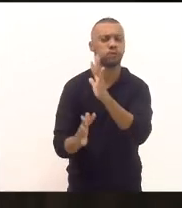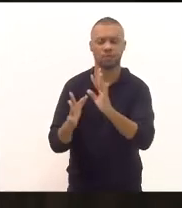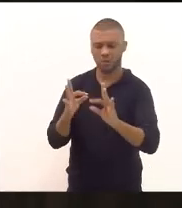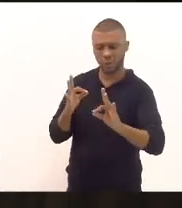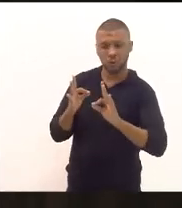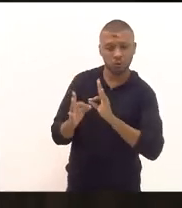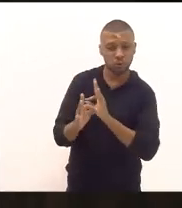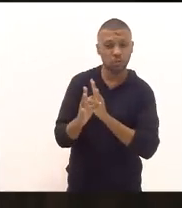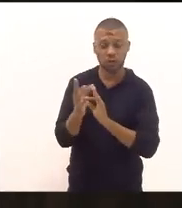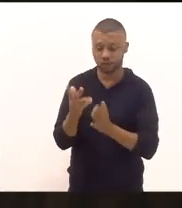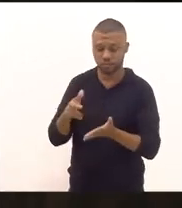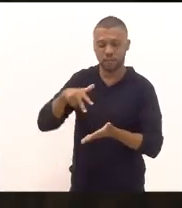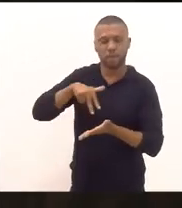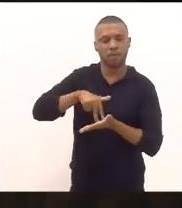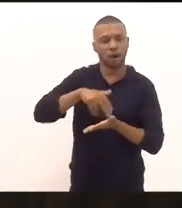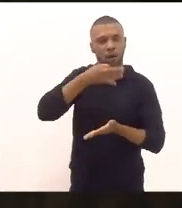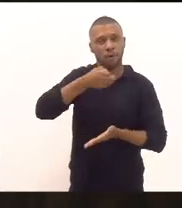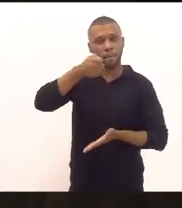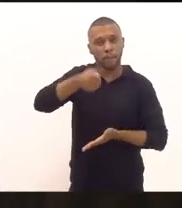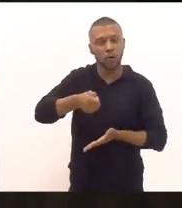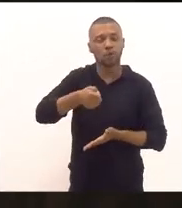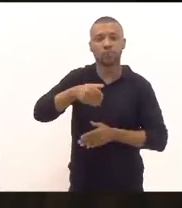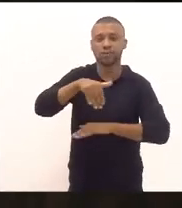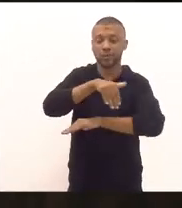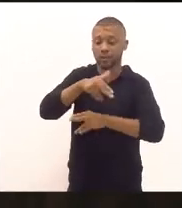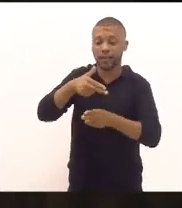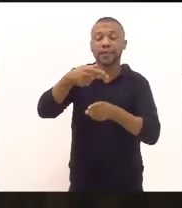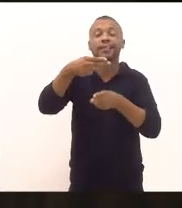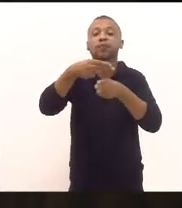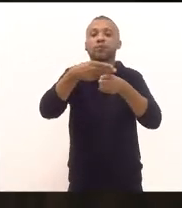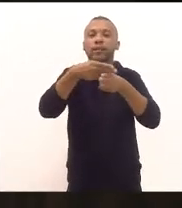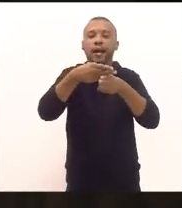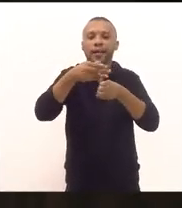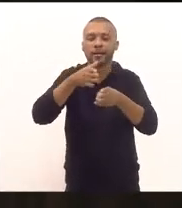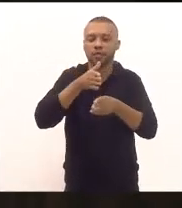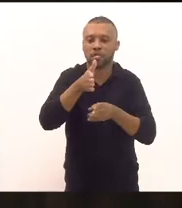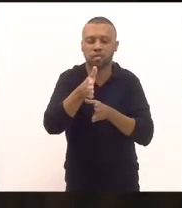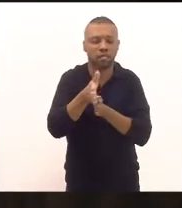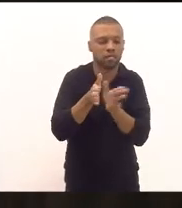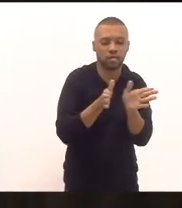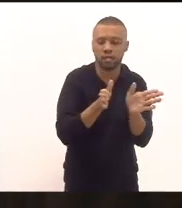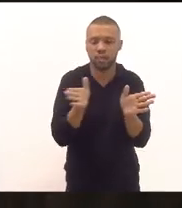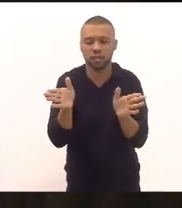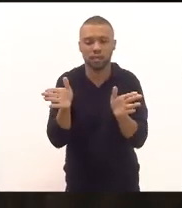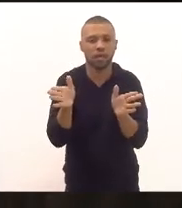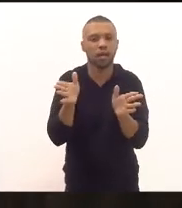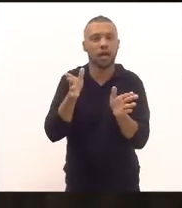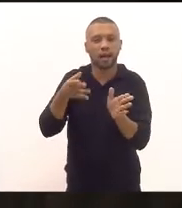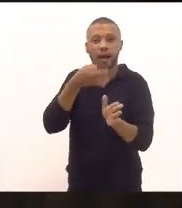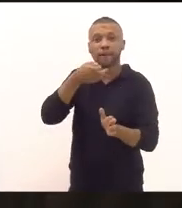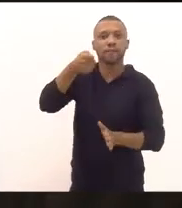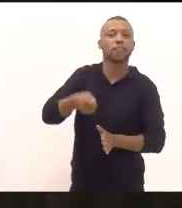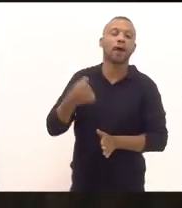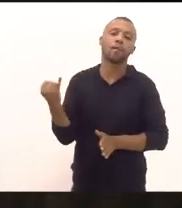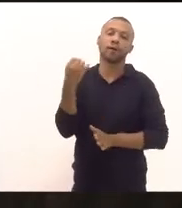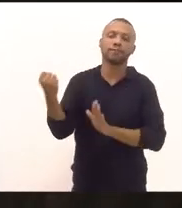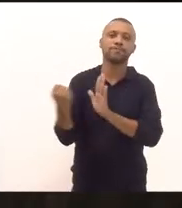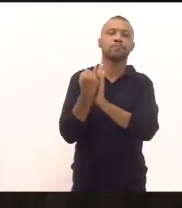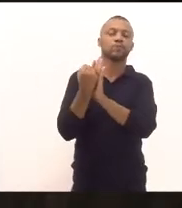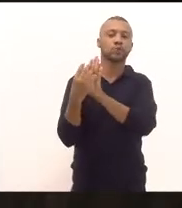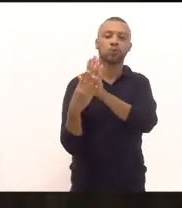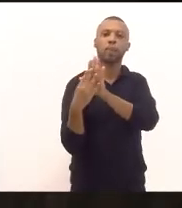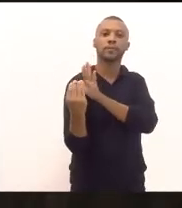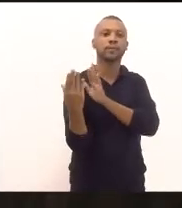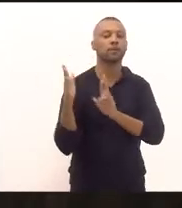firmar. Mas encontra Encruzilhadas da vida é reafirmar a importância do legado dos nossos